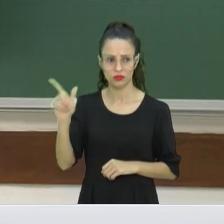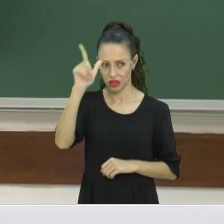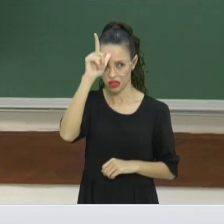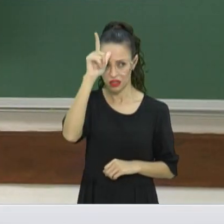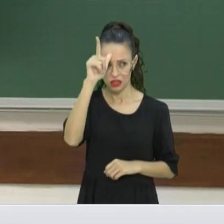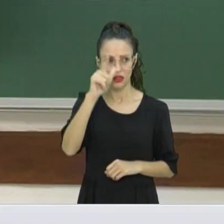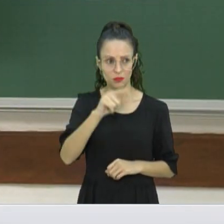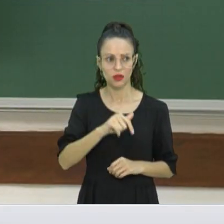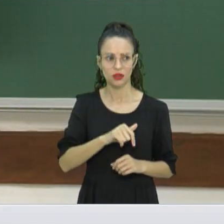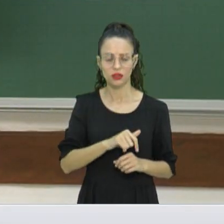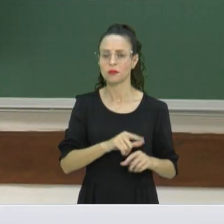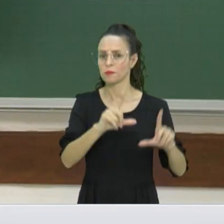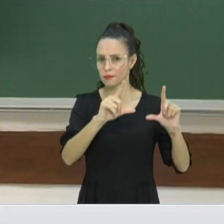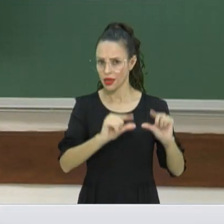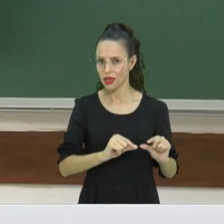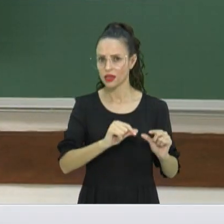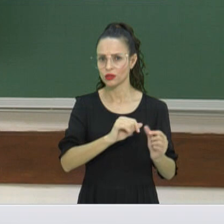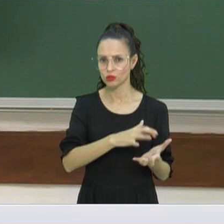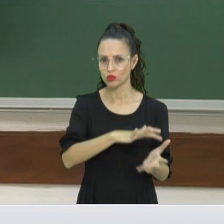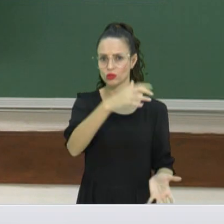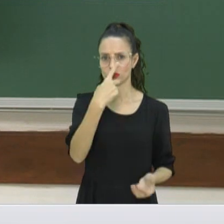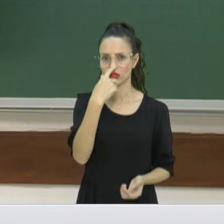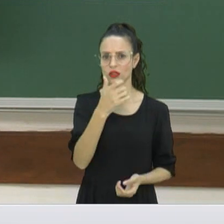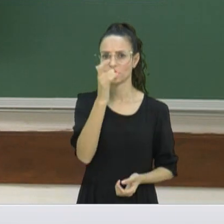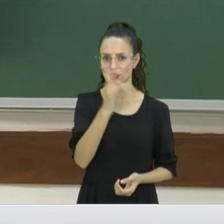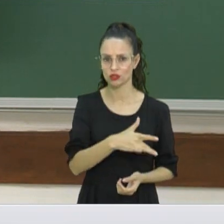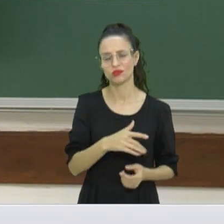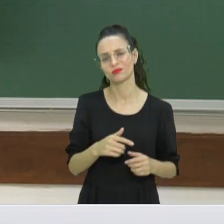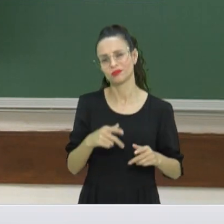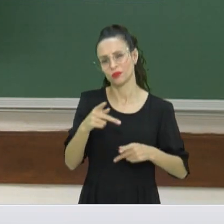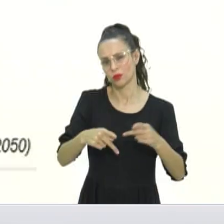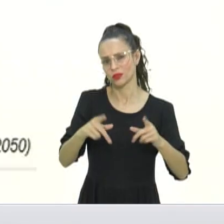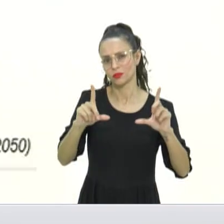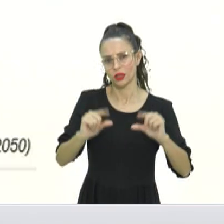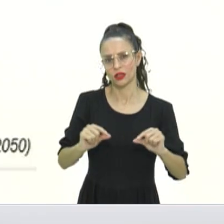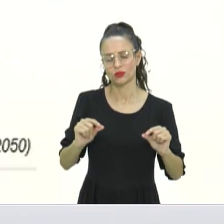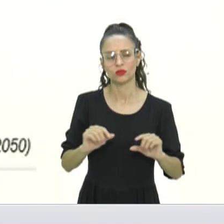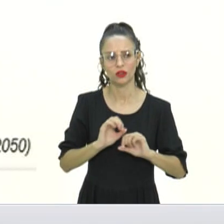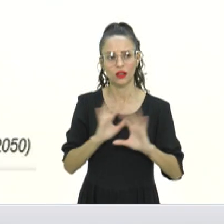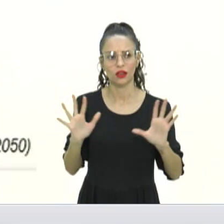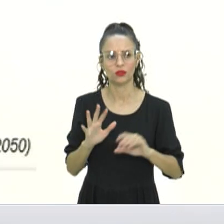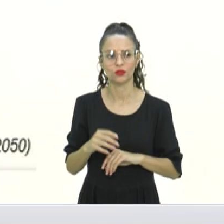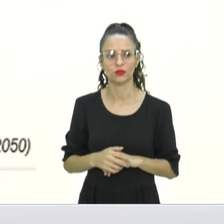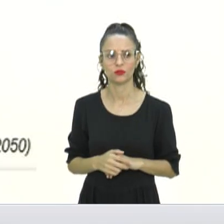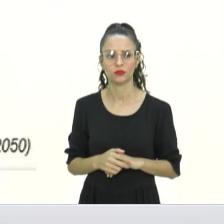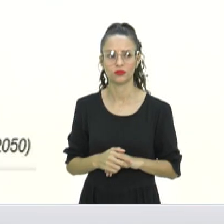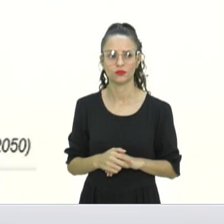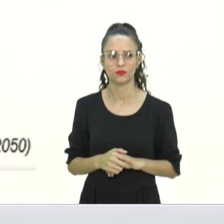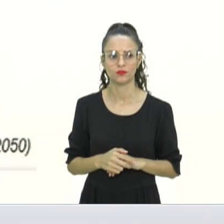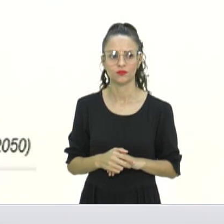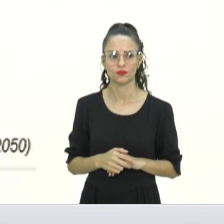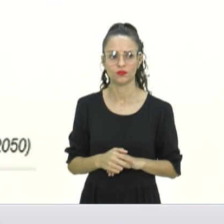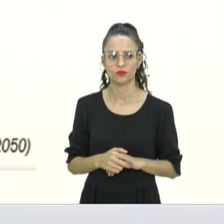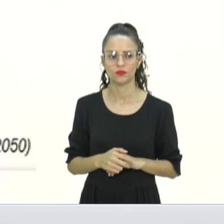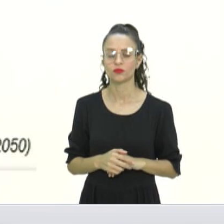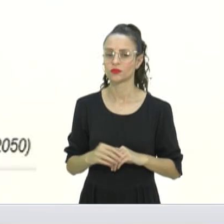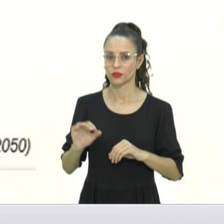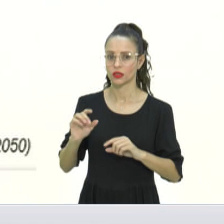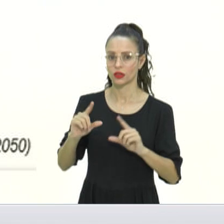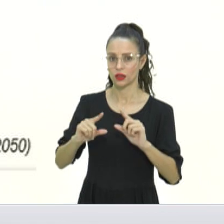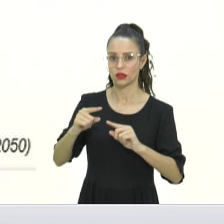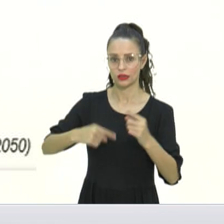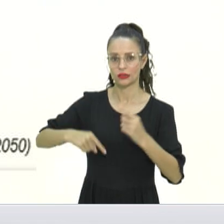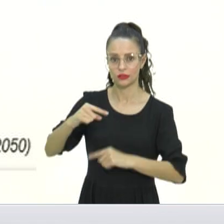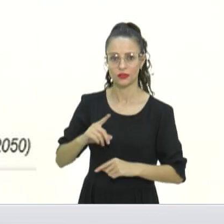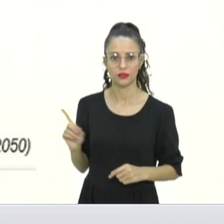produz bem menos, porque a população também é menor, claro, né? Mas olha quanto ela produz e olha quanto ela